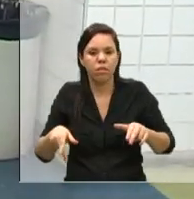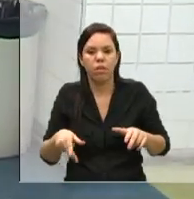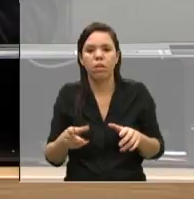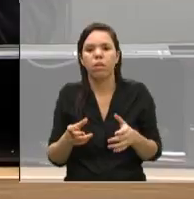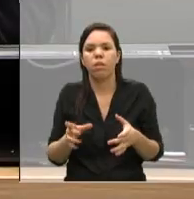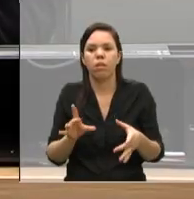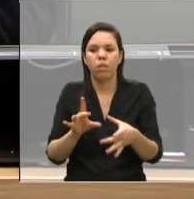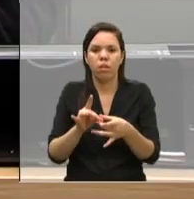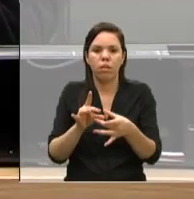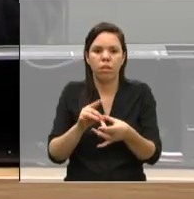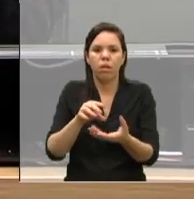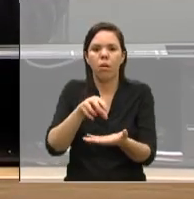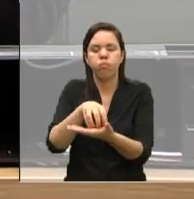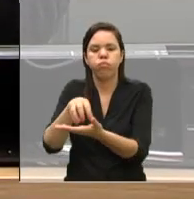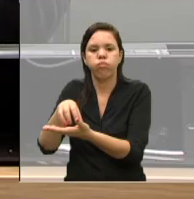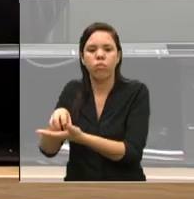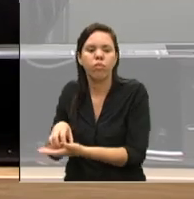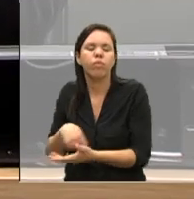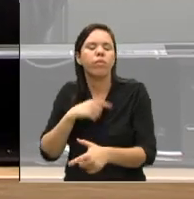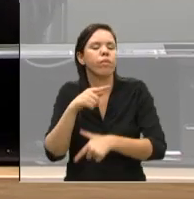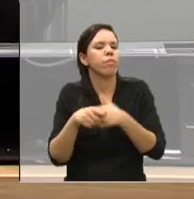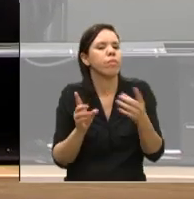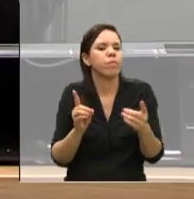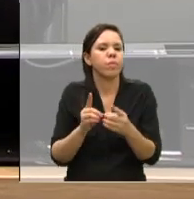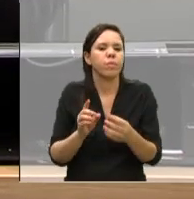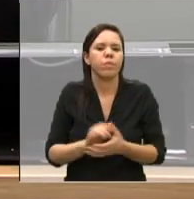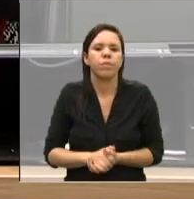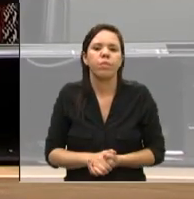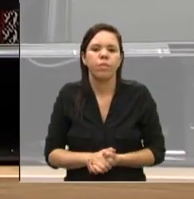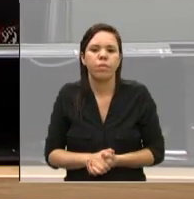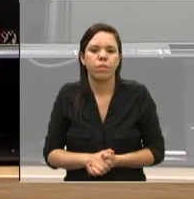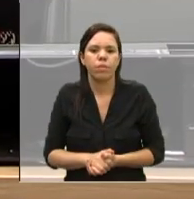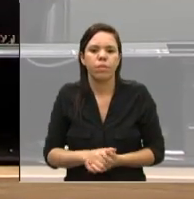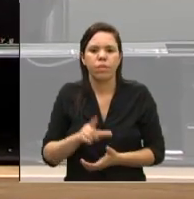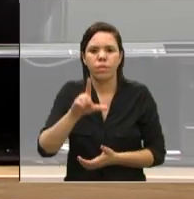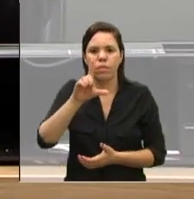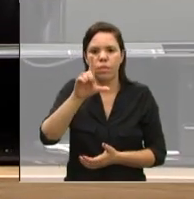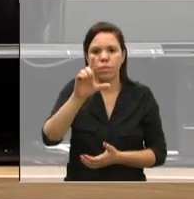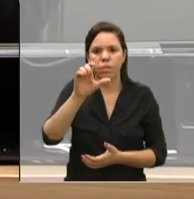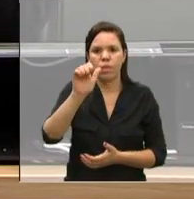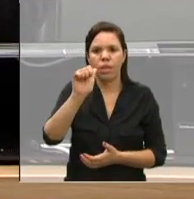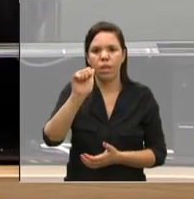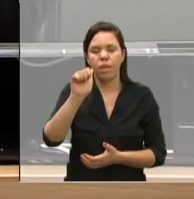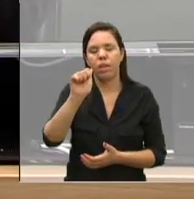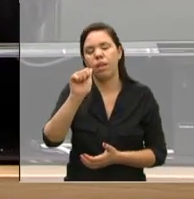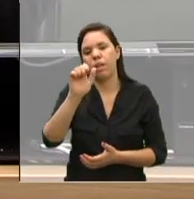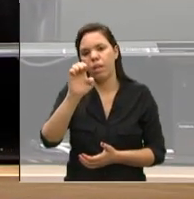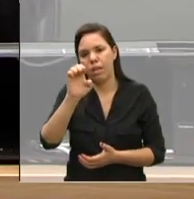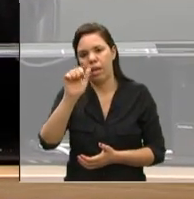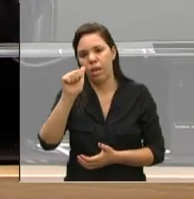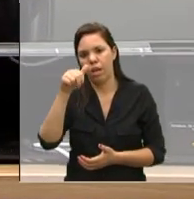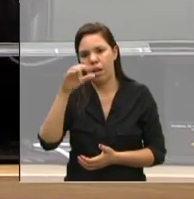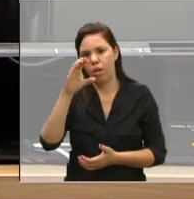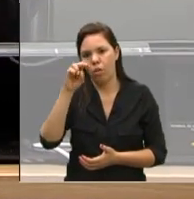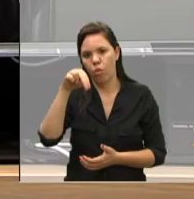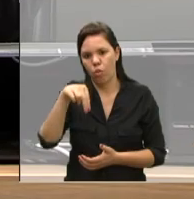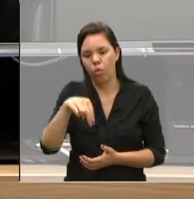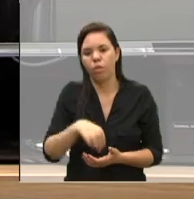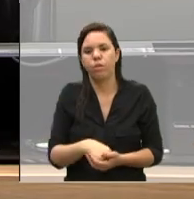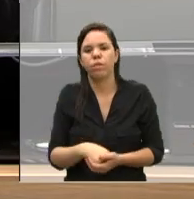serviços integrados. Então você tem serviços de Liancum, você tem